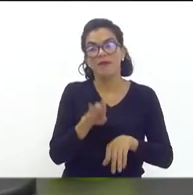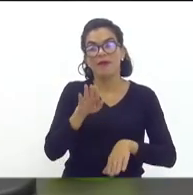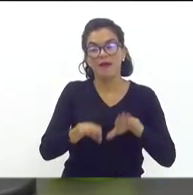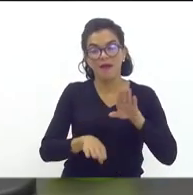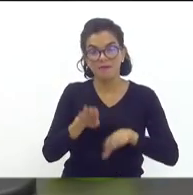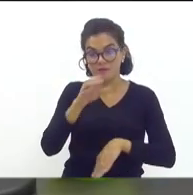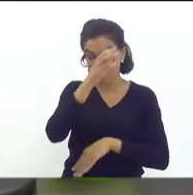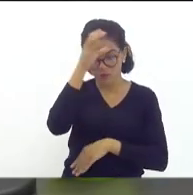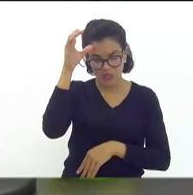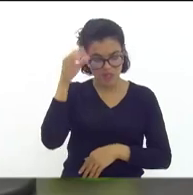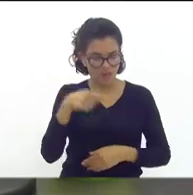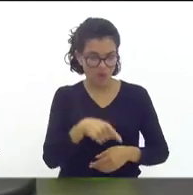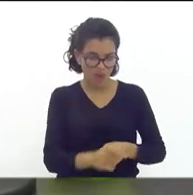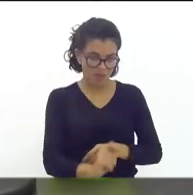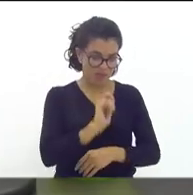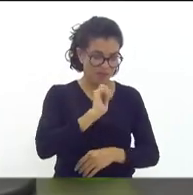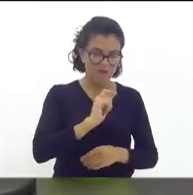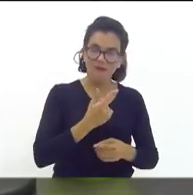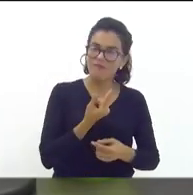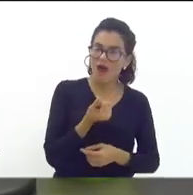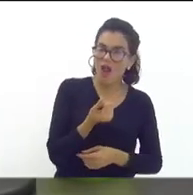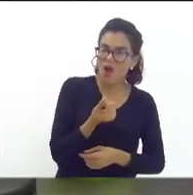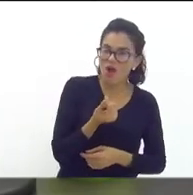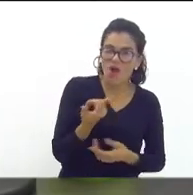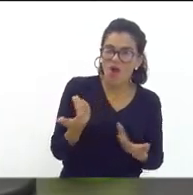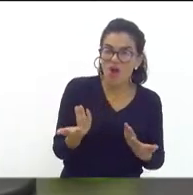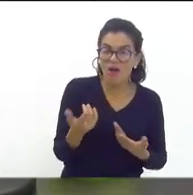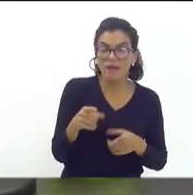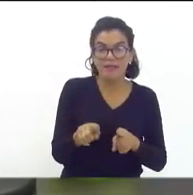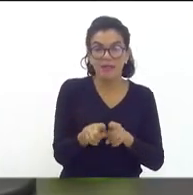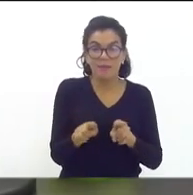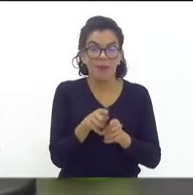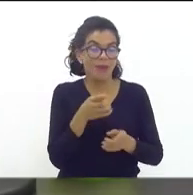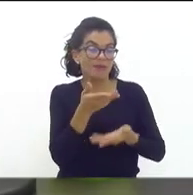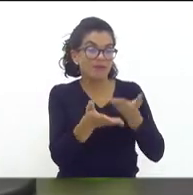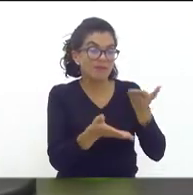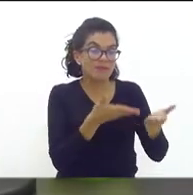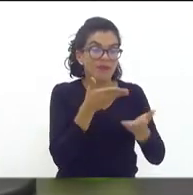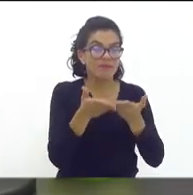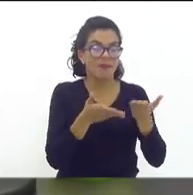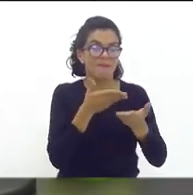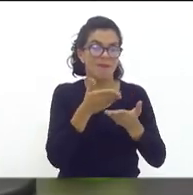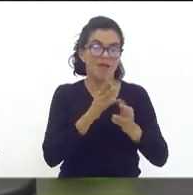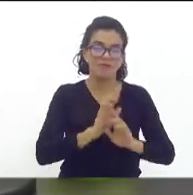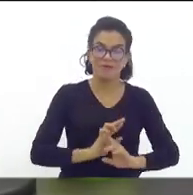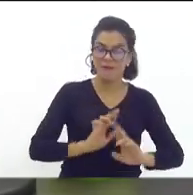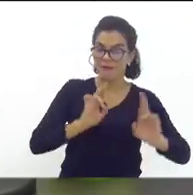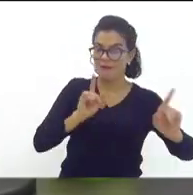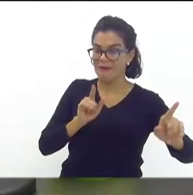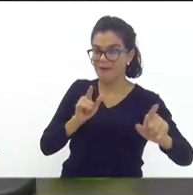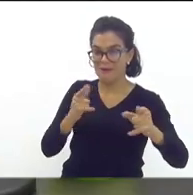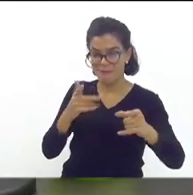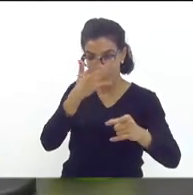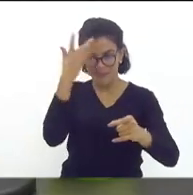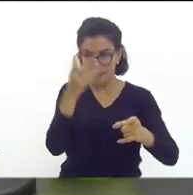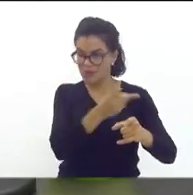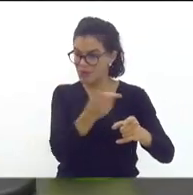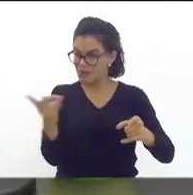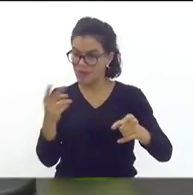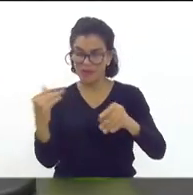como se chegou aquele valor tratamentos diferenciados entre pessoas nas mesmas condições